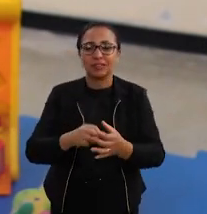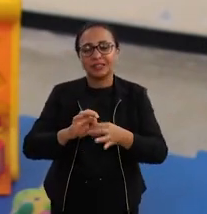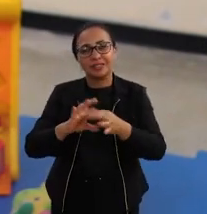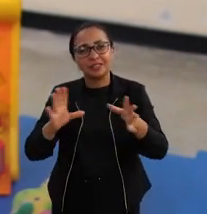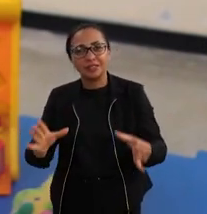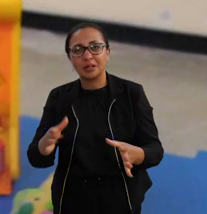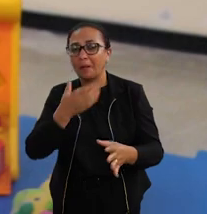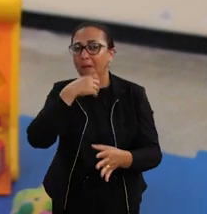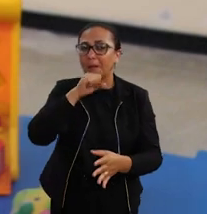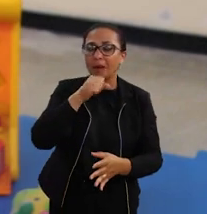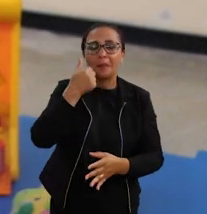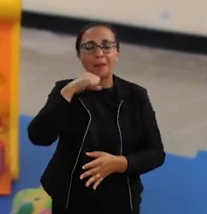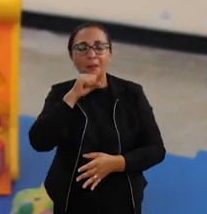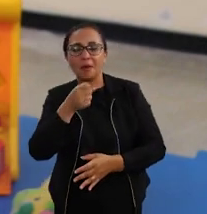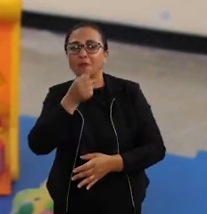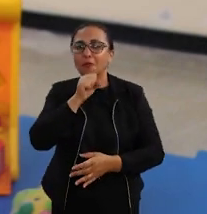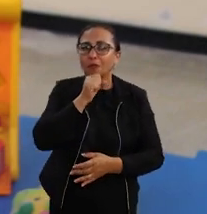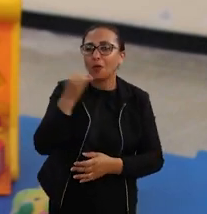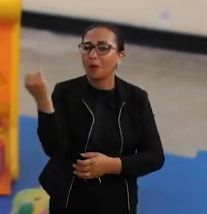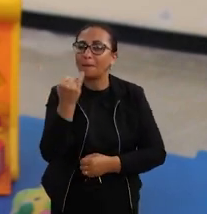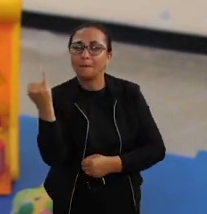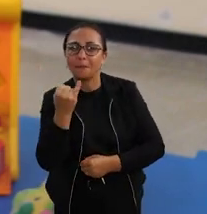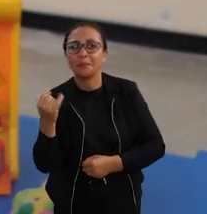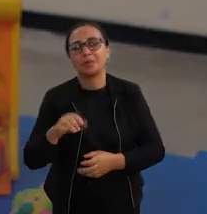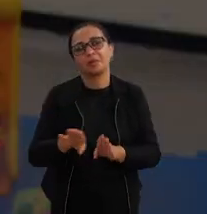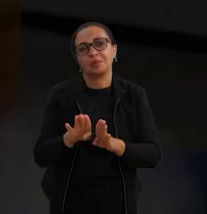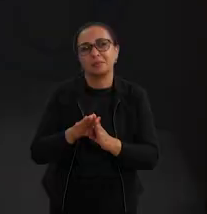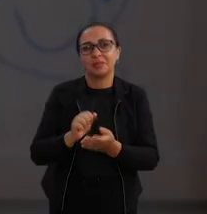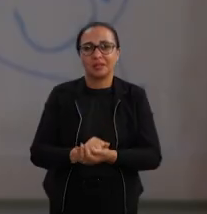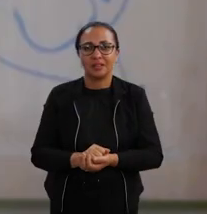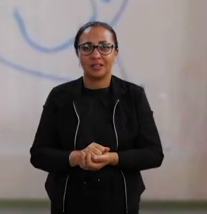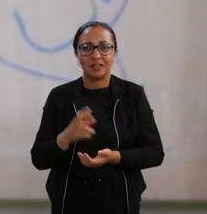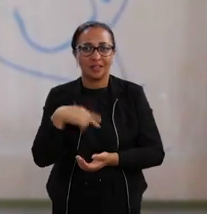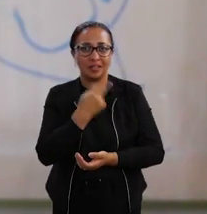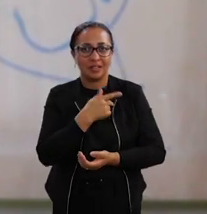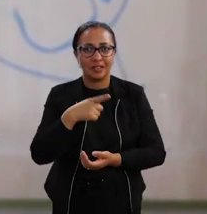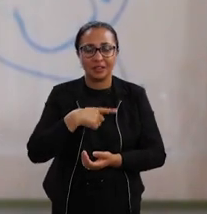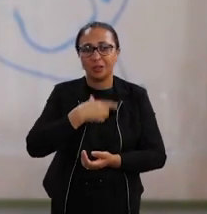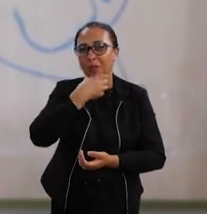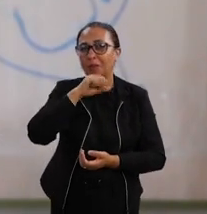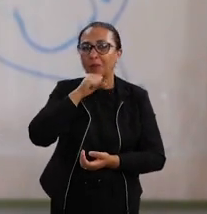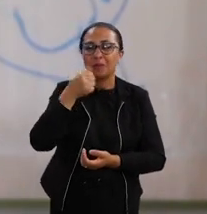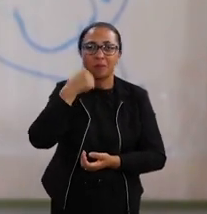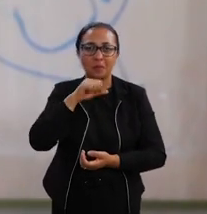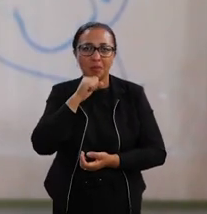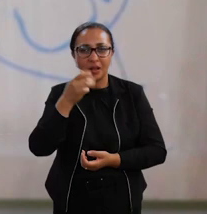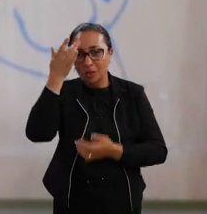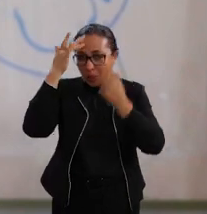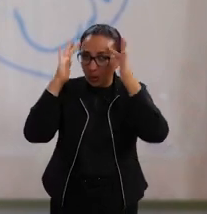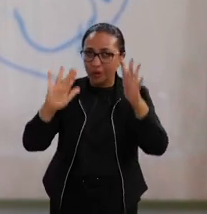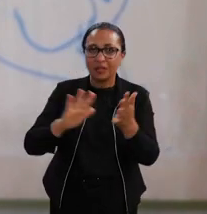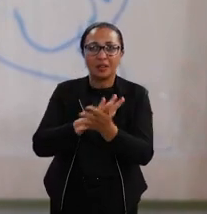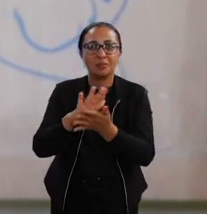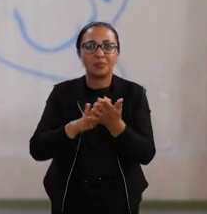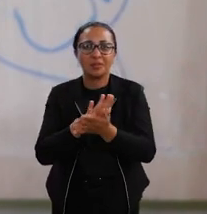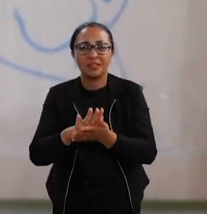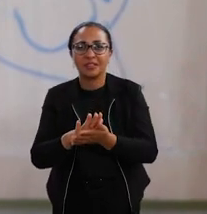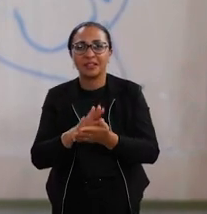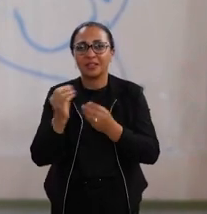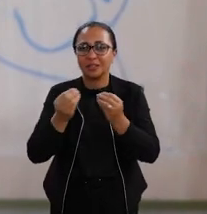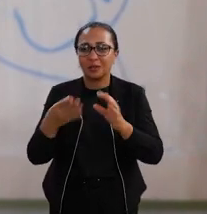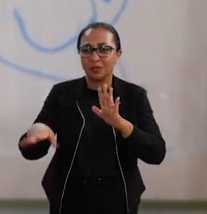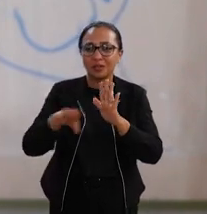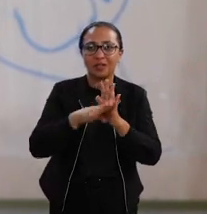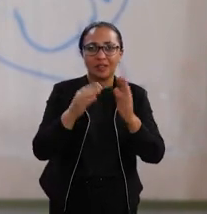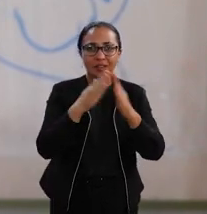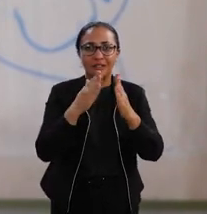dar oportunidade, mães, pais, avós, irmãos, né? Antes, até os nossos pais mesmo não sabem nada de santo. Quando eu